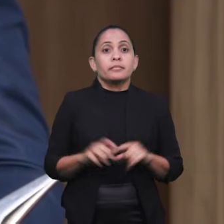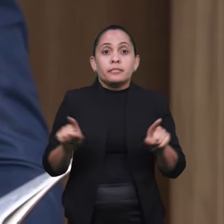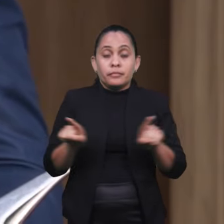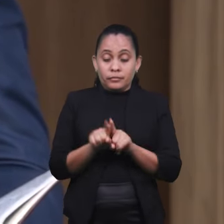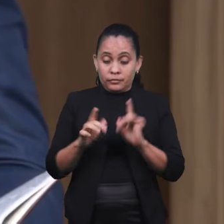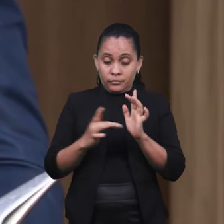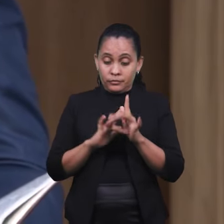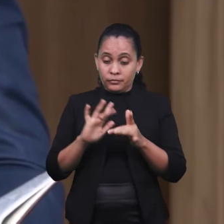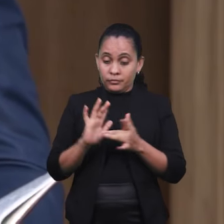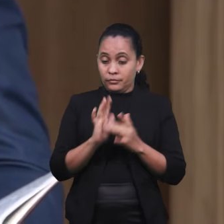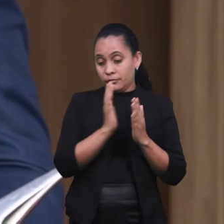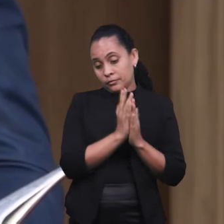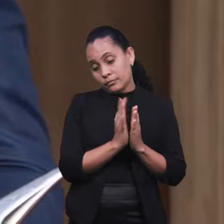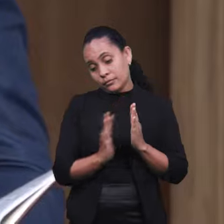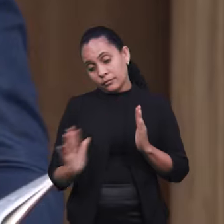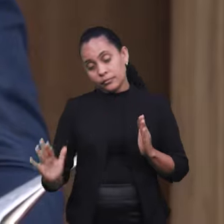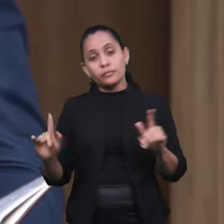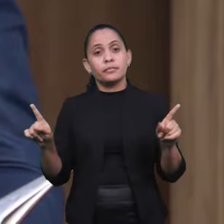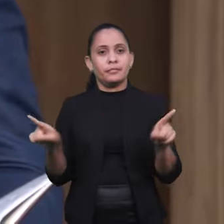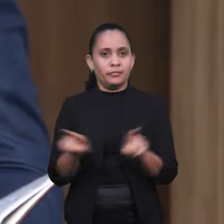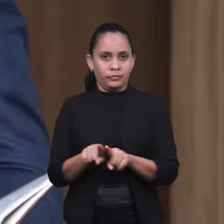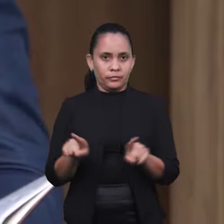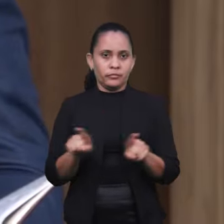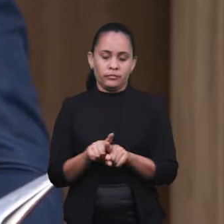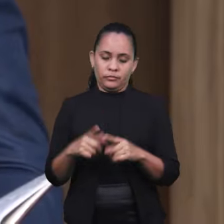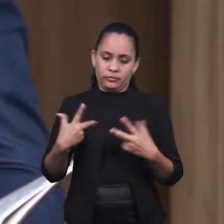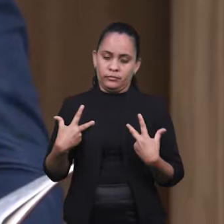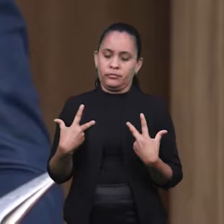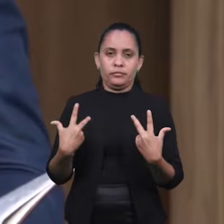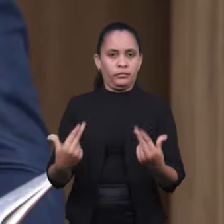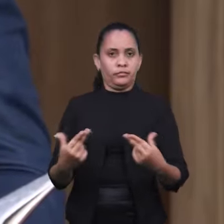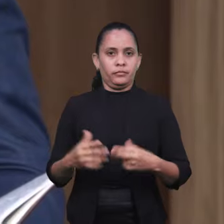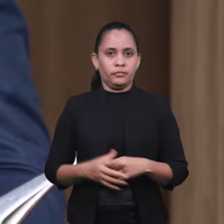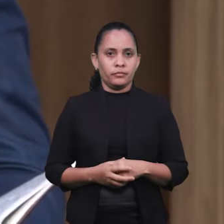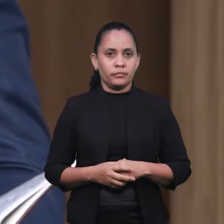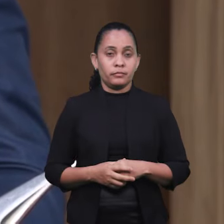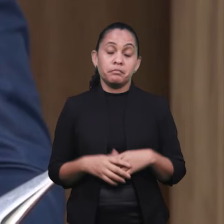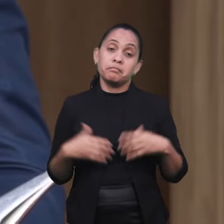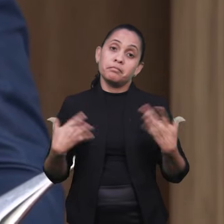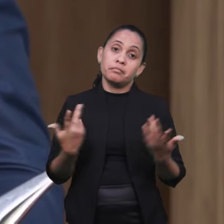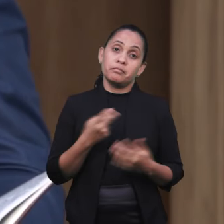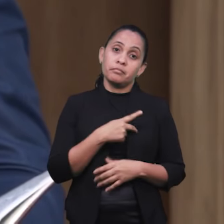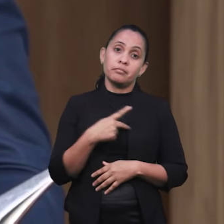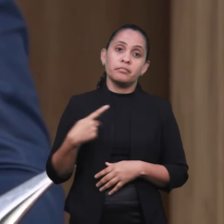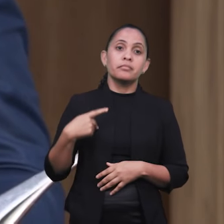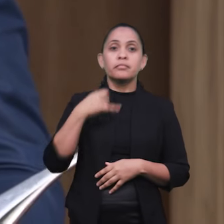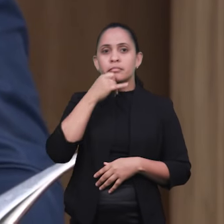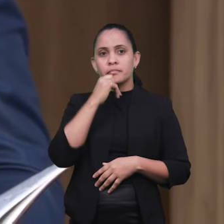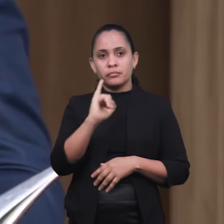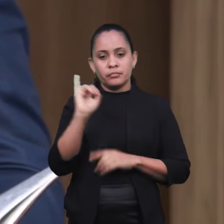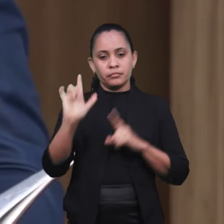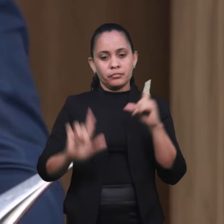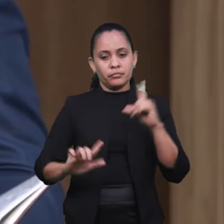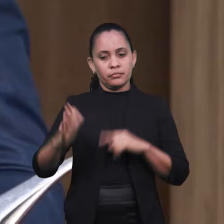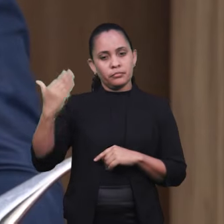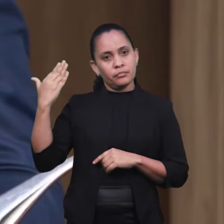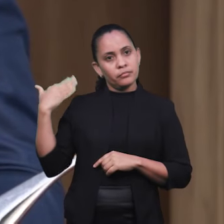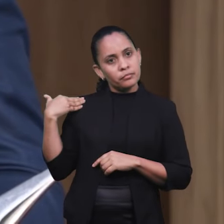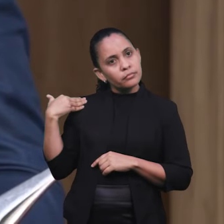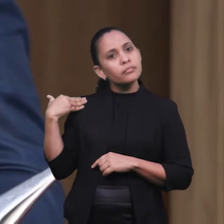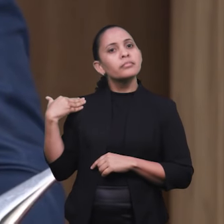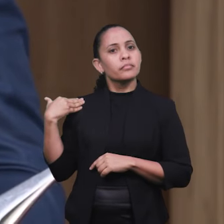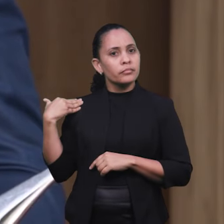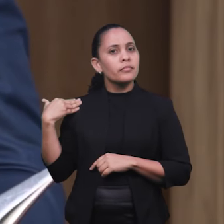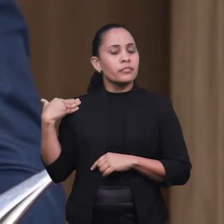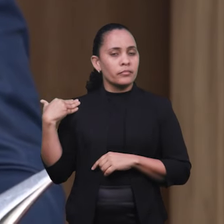e Jesus, em todo o tempo, ele foi provado também, como Moisés foi provado. Então, como o pastor colocou nos episódios anteriores, a